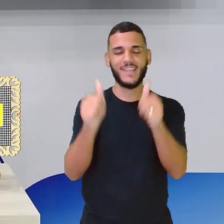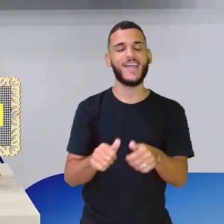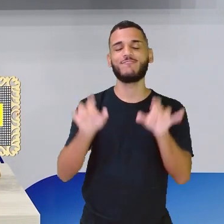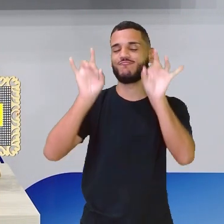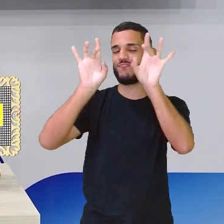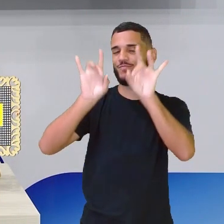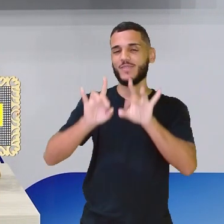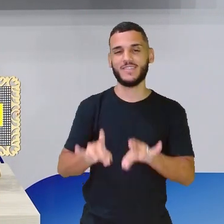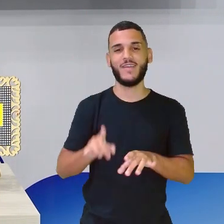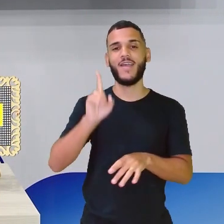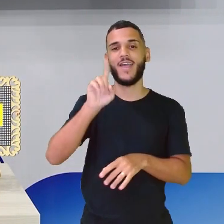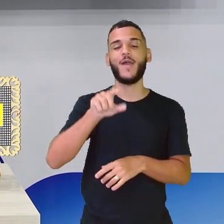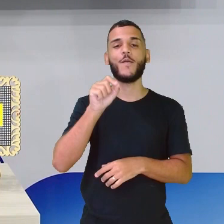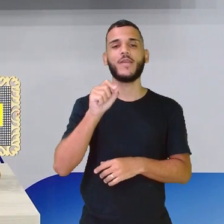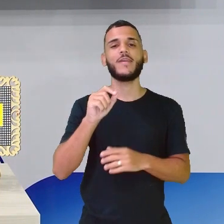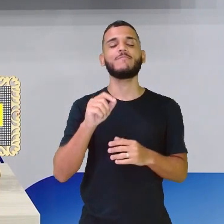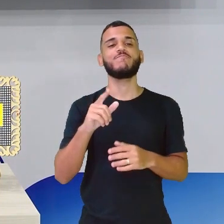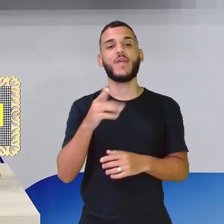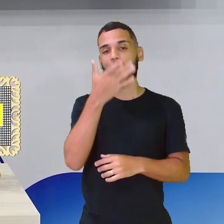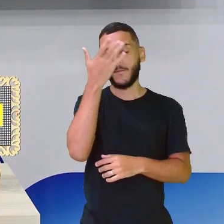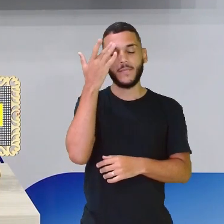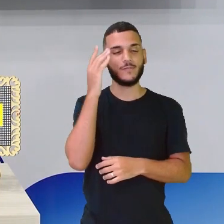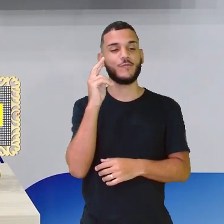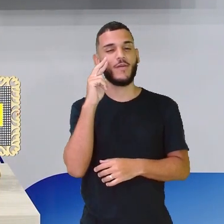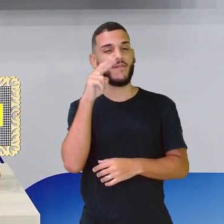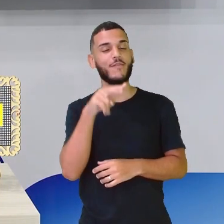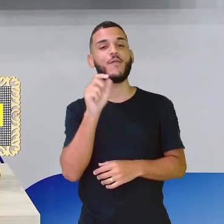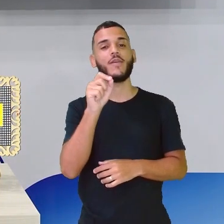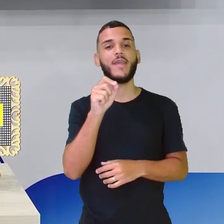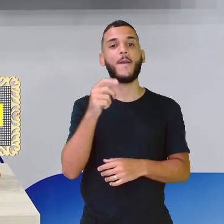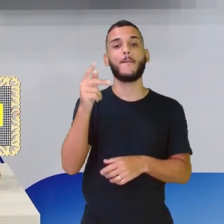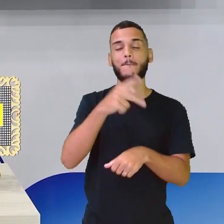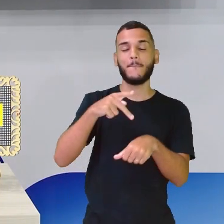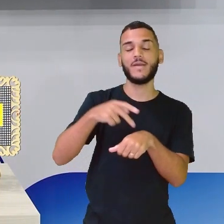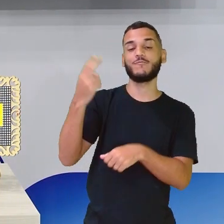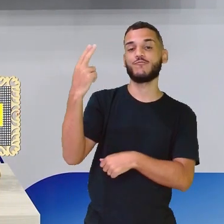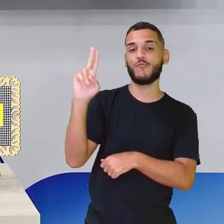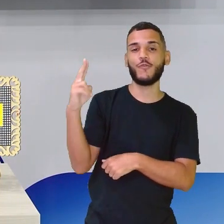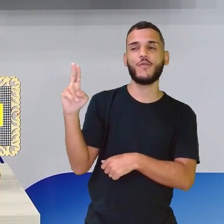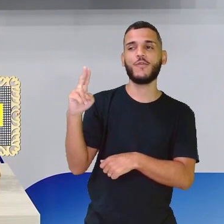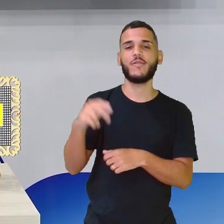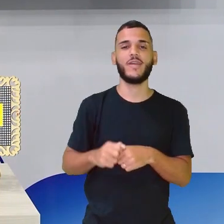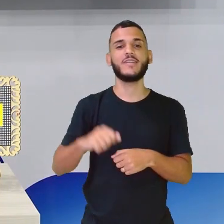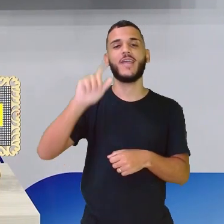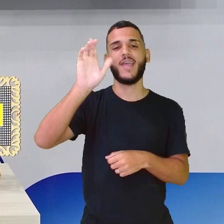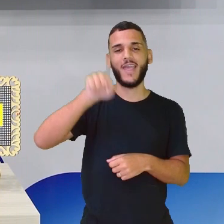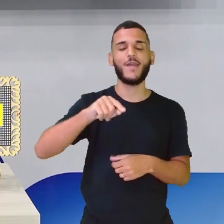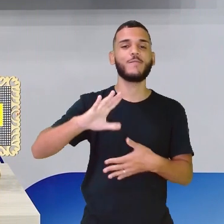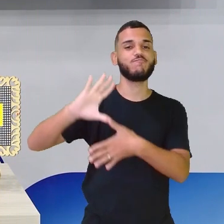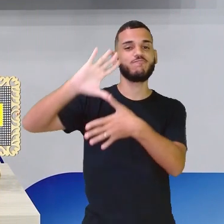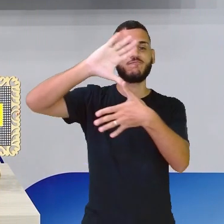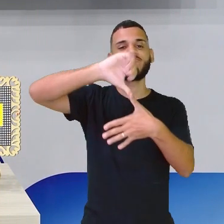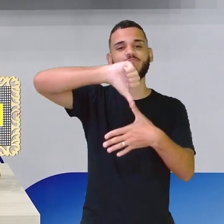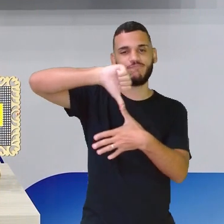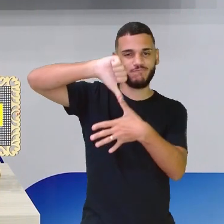especial, ó. Ela é inspirada lá no Uruguai, esse país que fica aqui, ó, no continente americano, América do